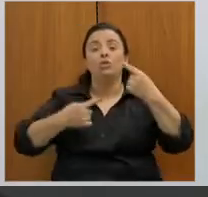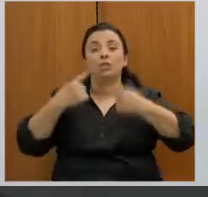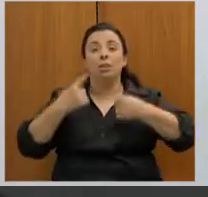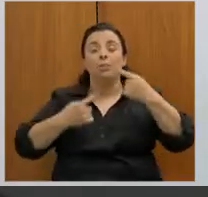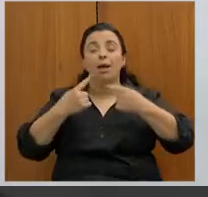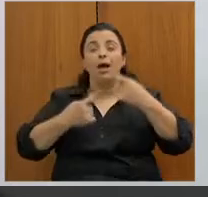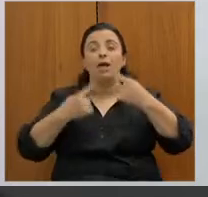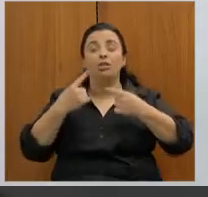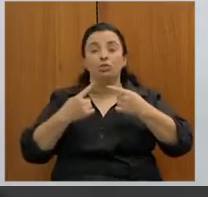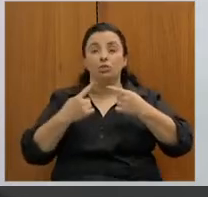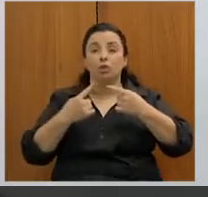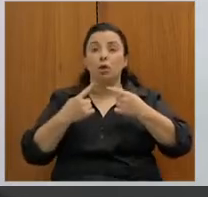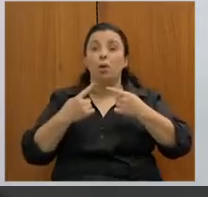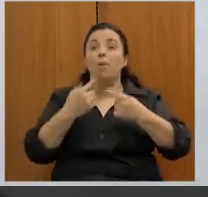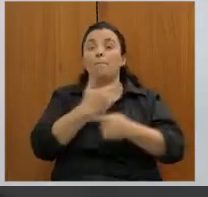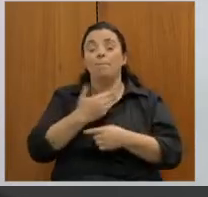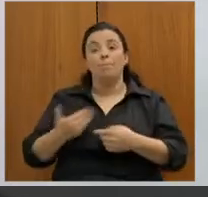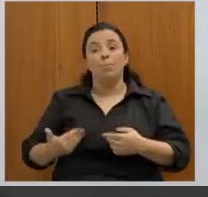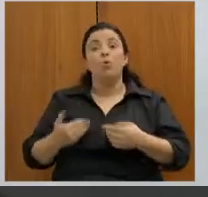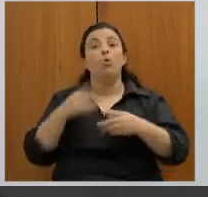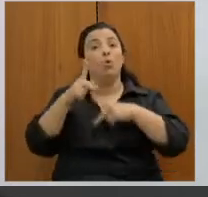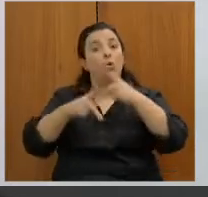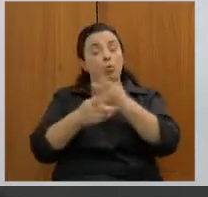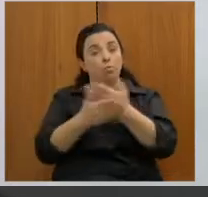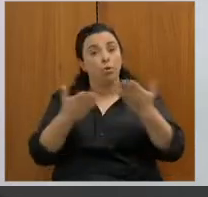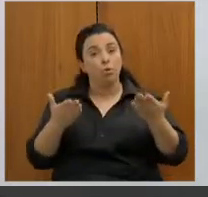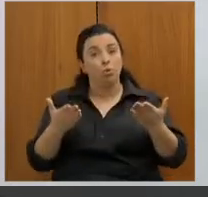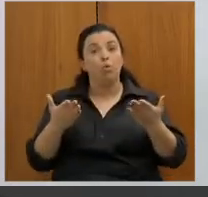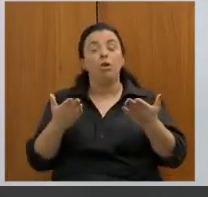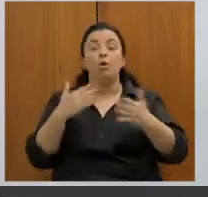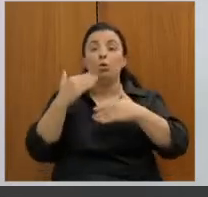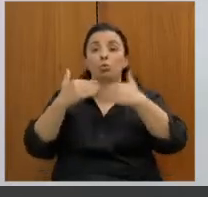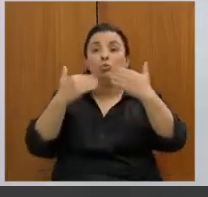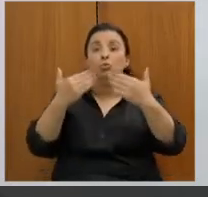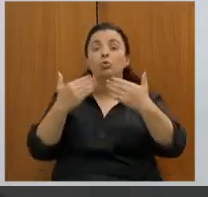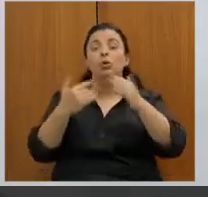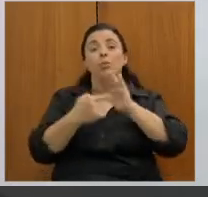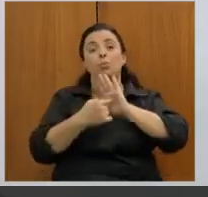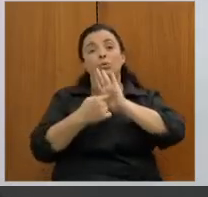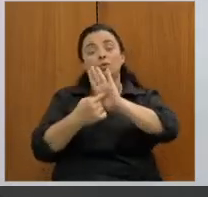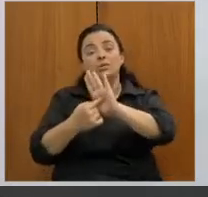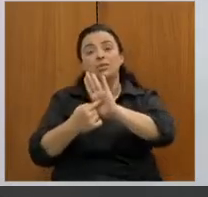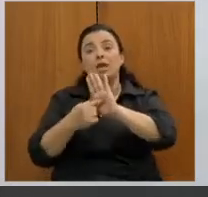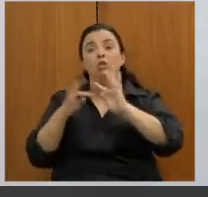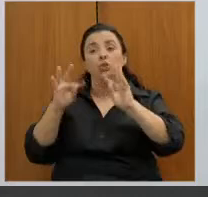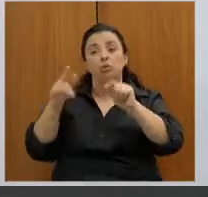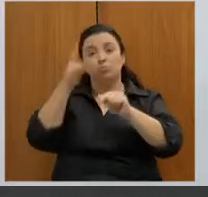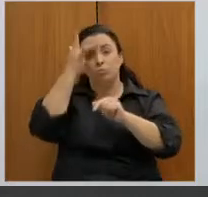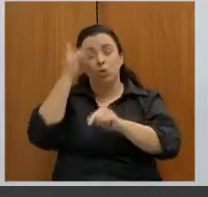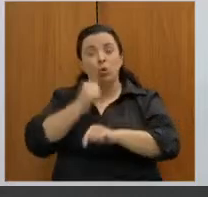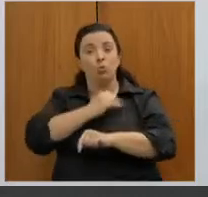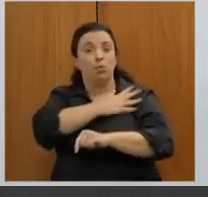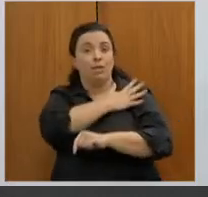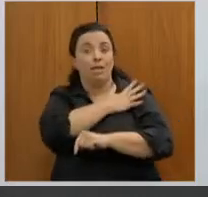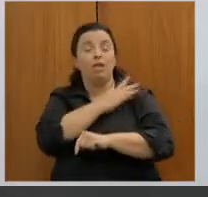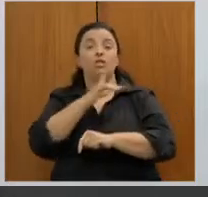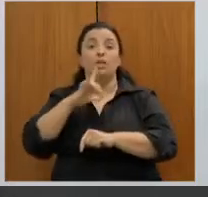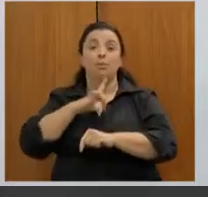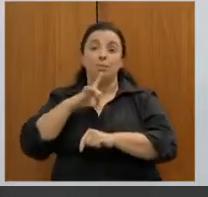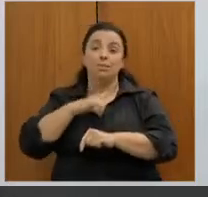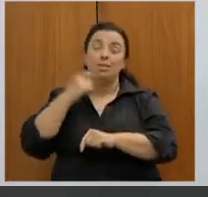e mostrar a sociedade e as autoridades a criação de espaços públicos